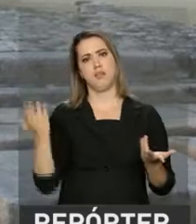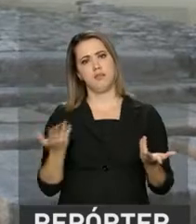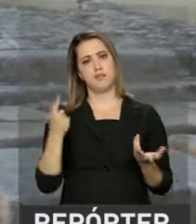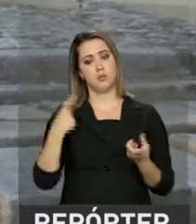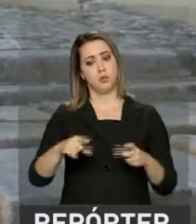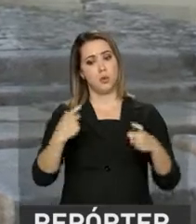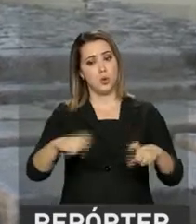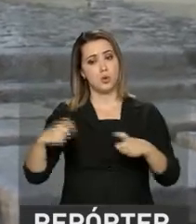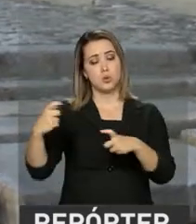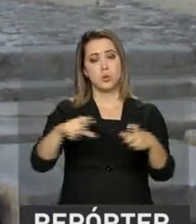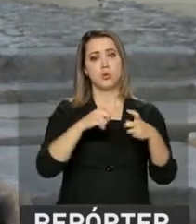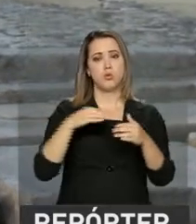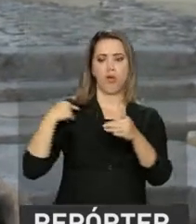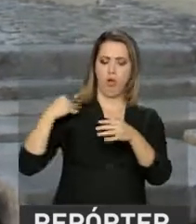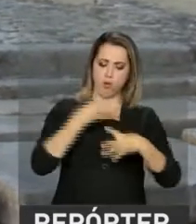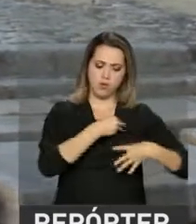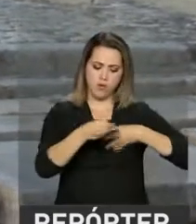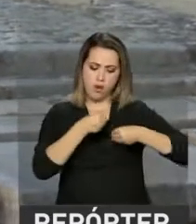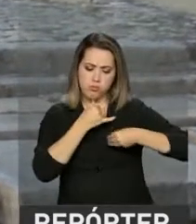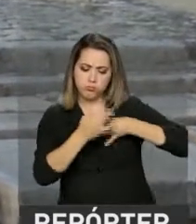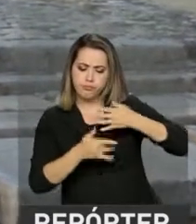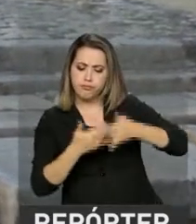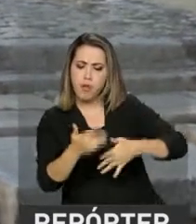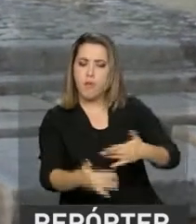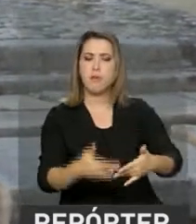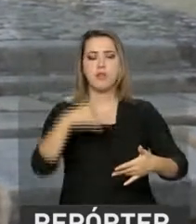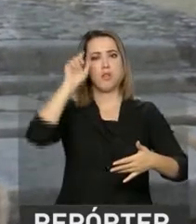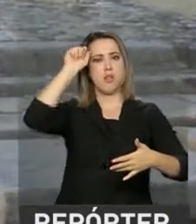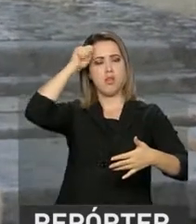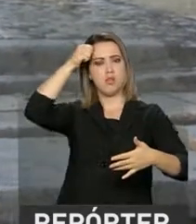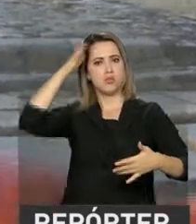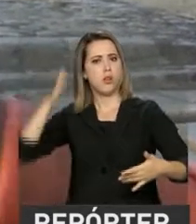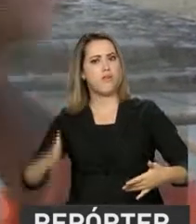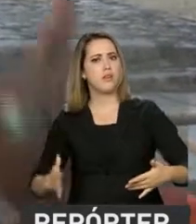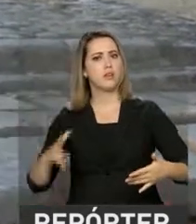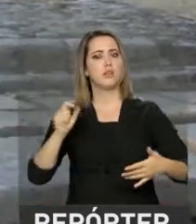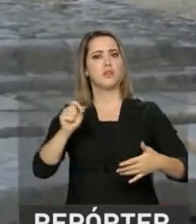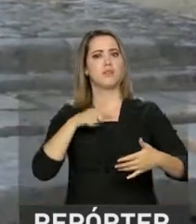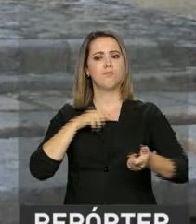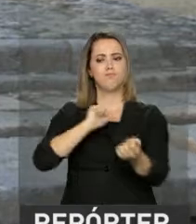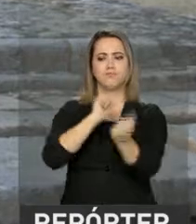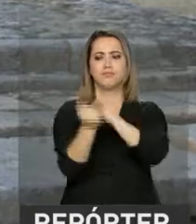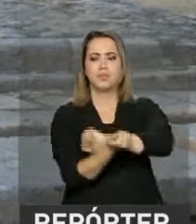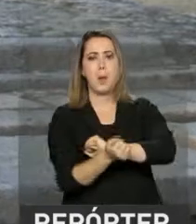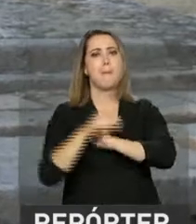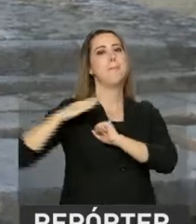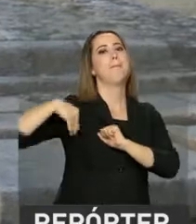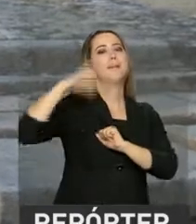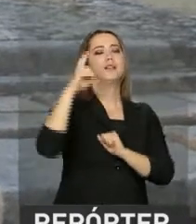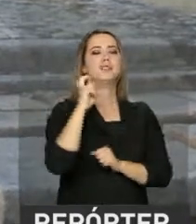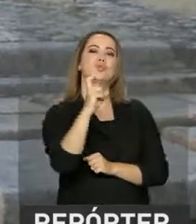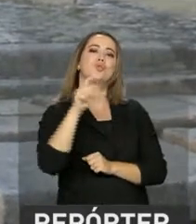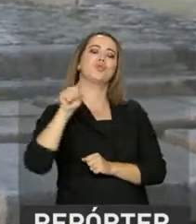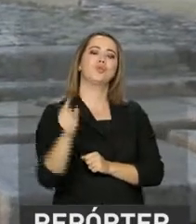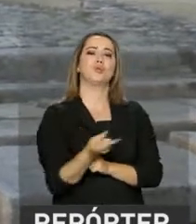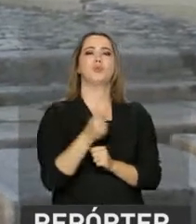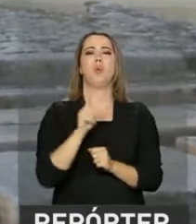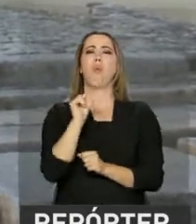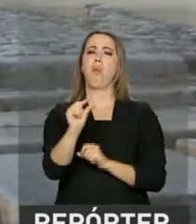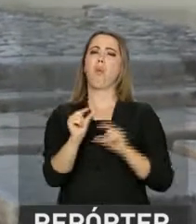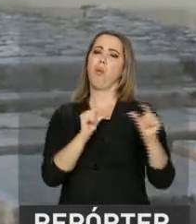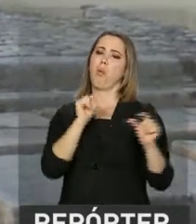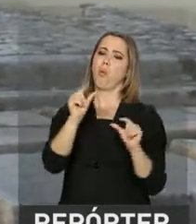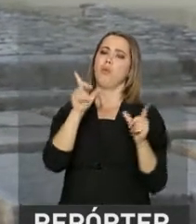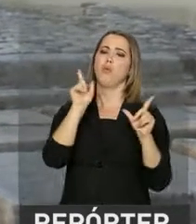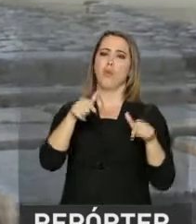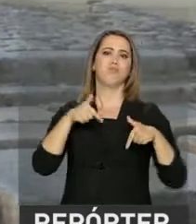brasil os descendentes de africanos escravizados são mais de cinco mil e pouquíssimos